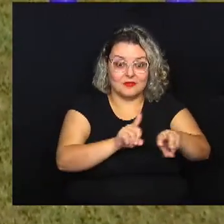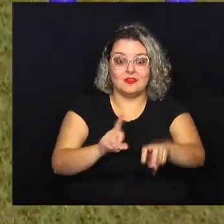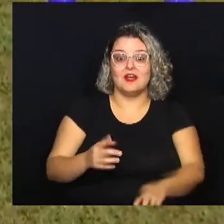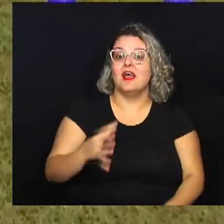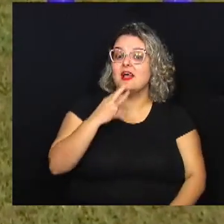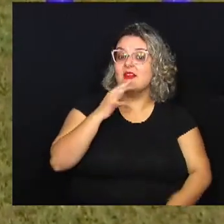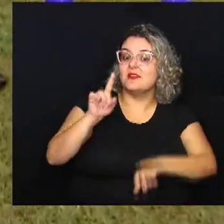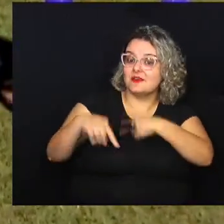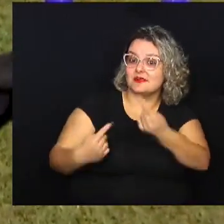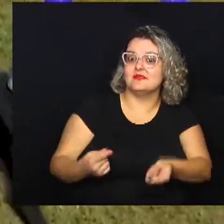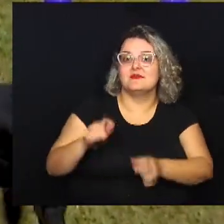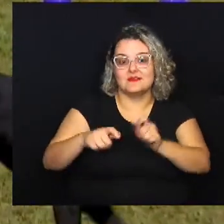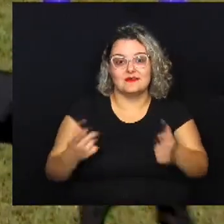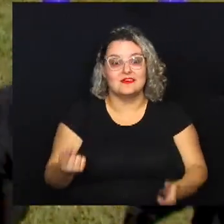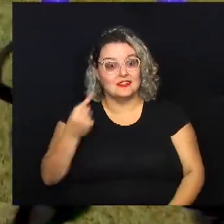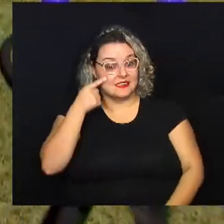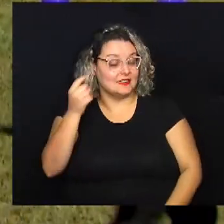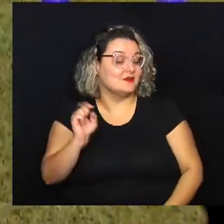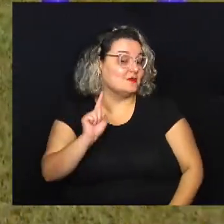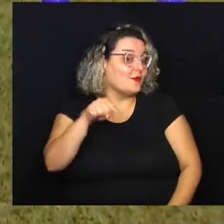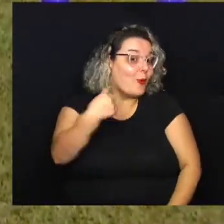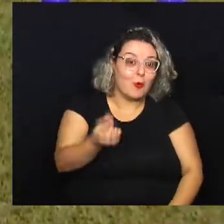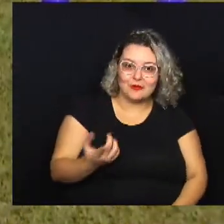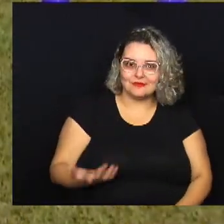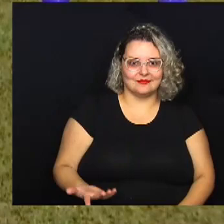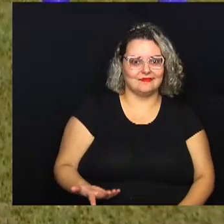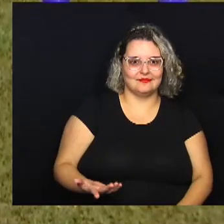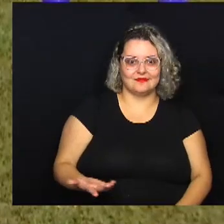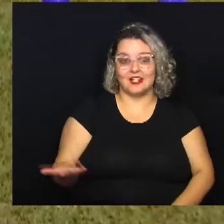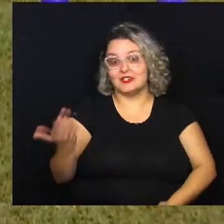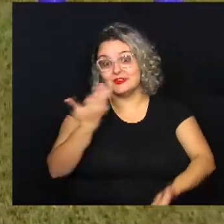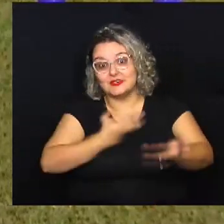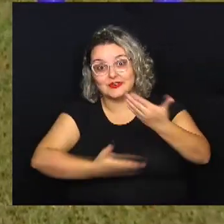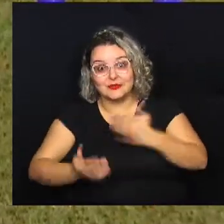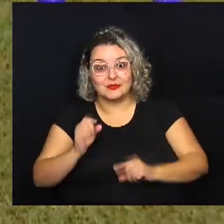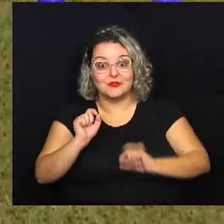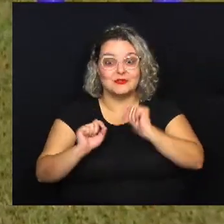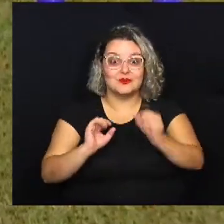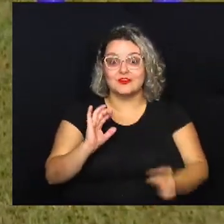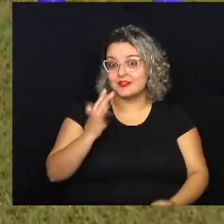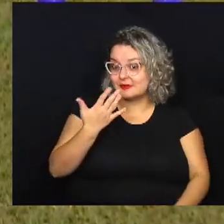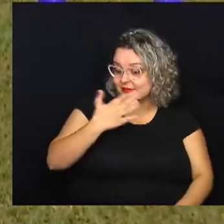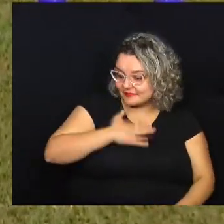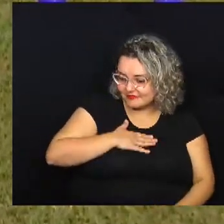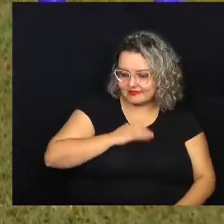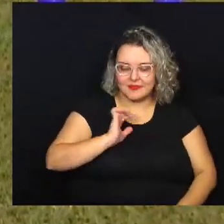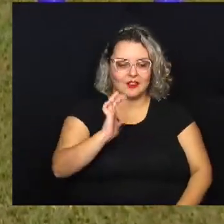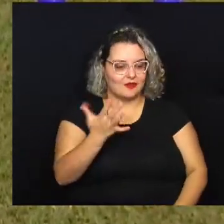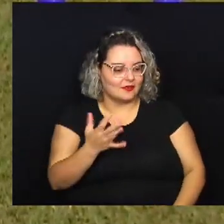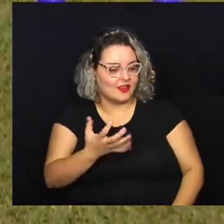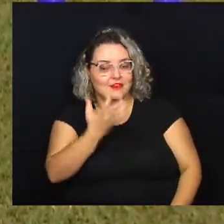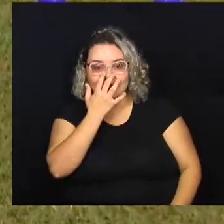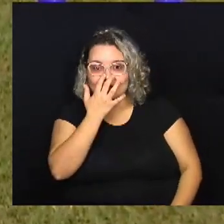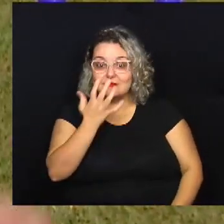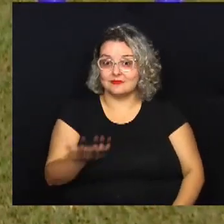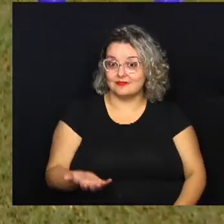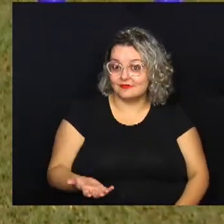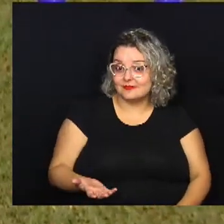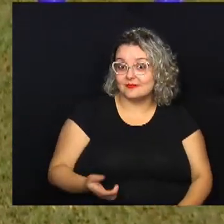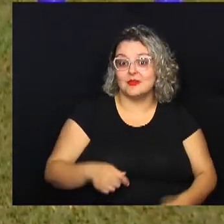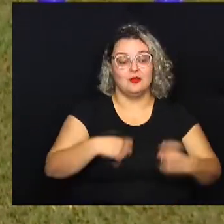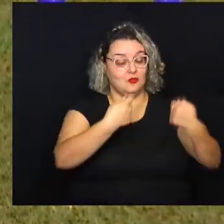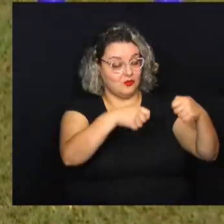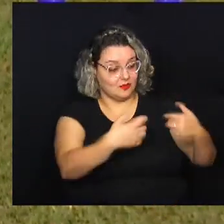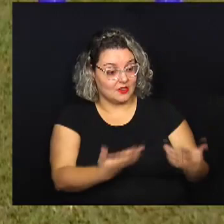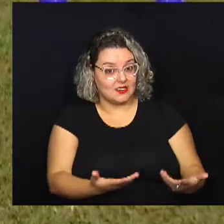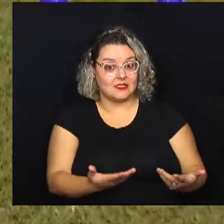pessoa, tirando outras ideias, sabe? Dividindo o que acontece com você, com o seu cão, né? E o que você precisa